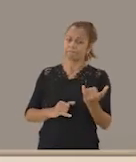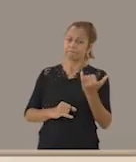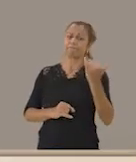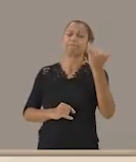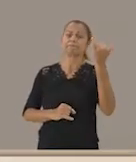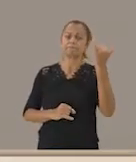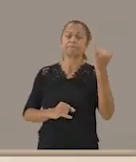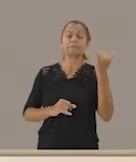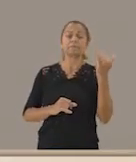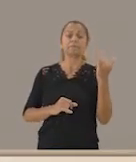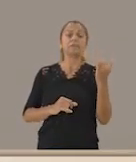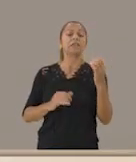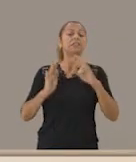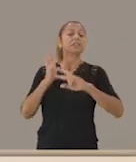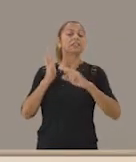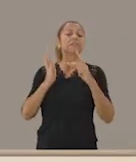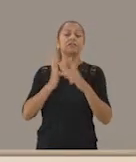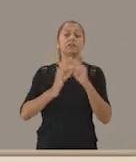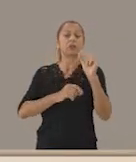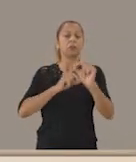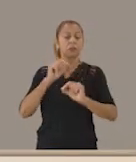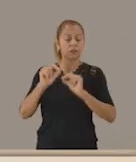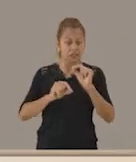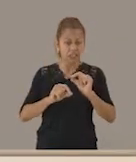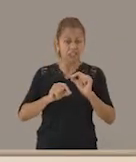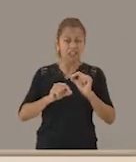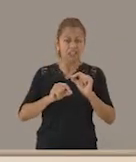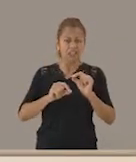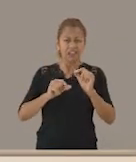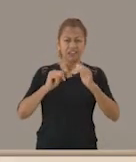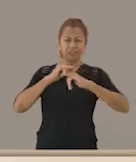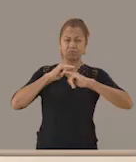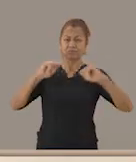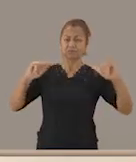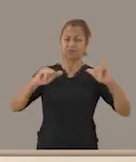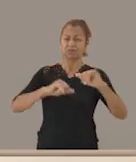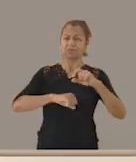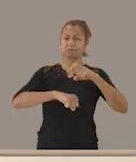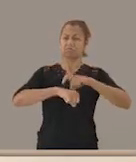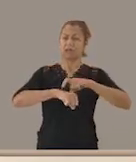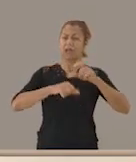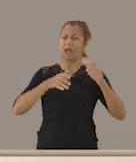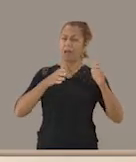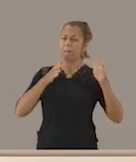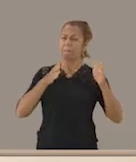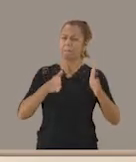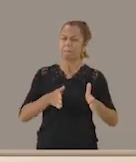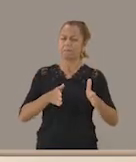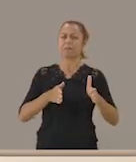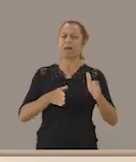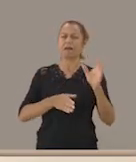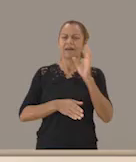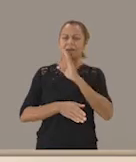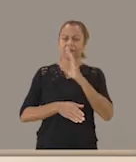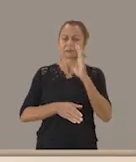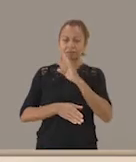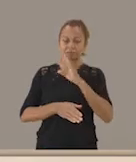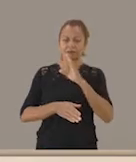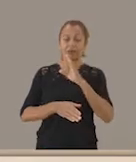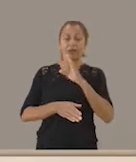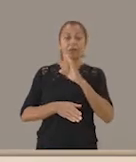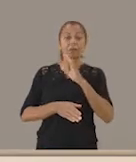que ela tem um curto prazo de validade. Assim, as informações transmitidas são para